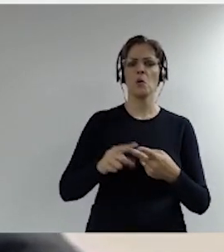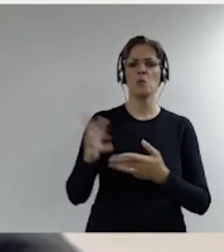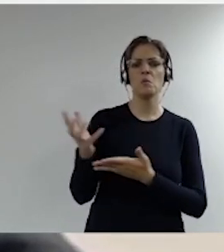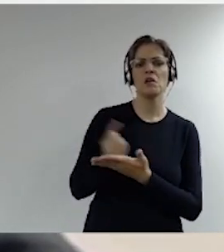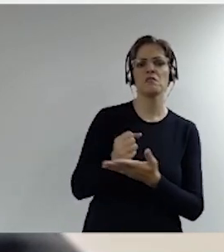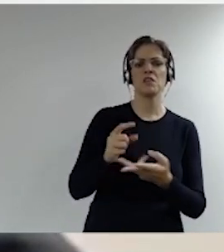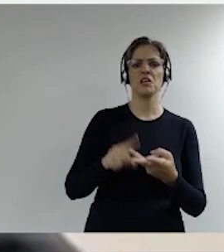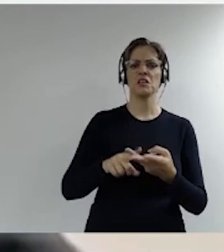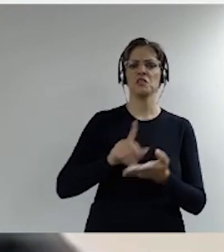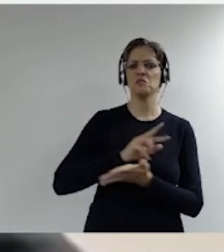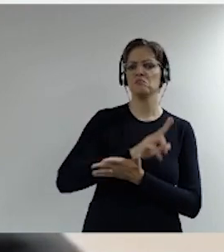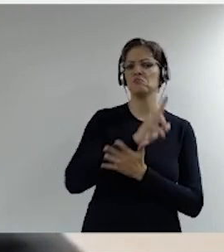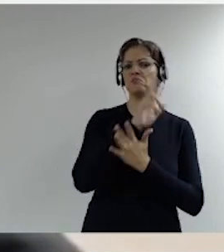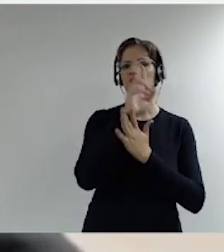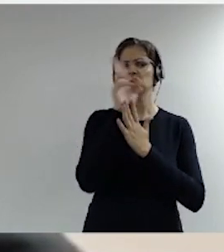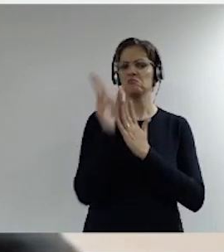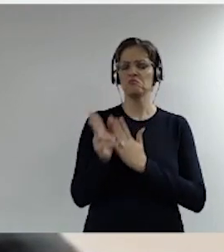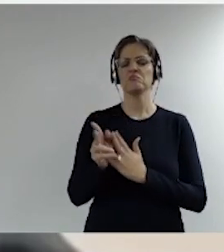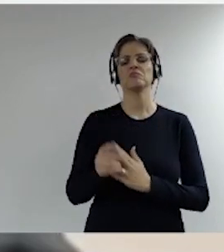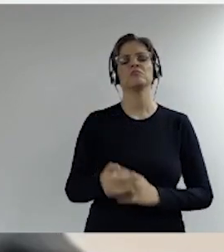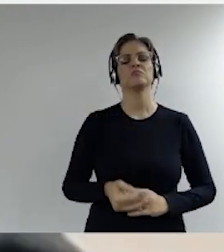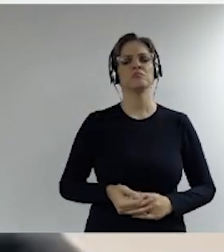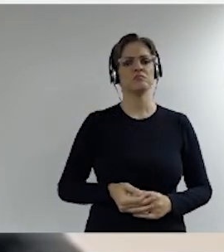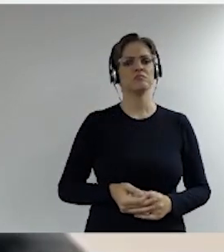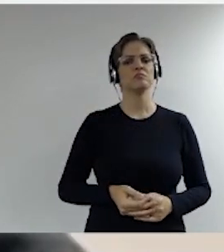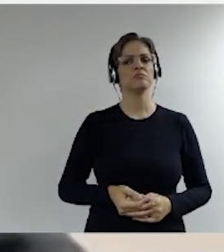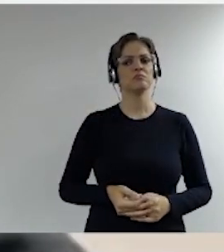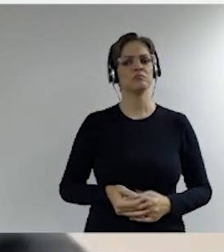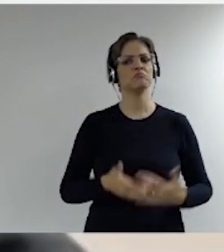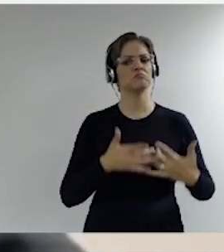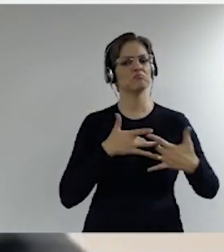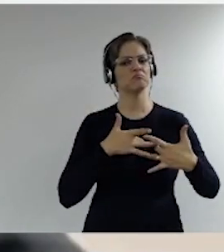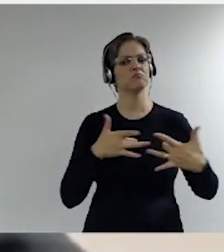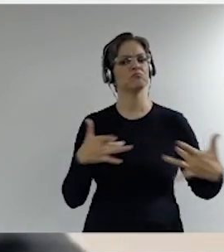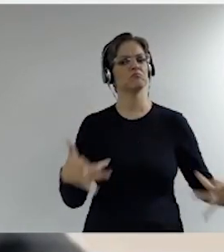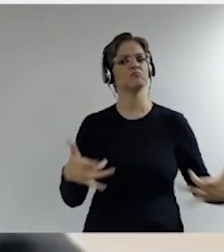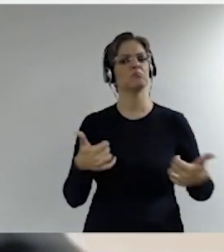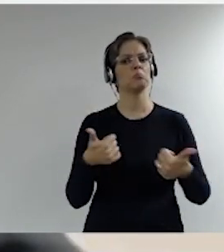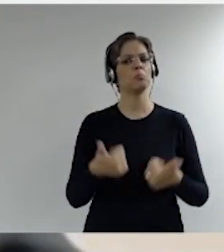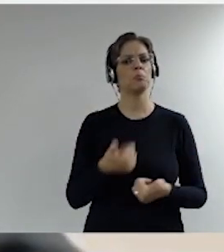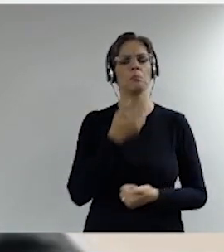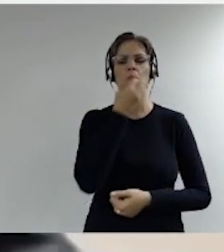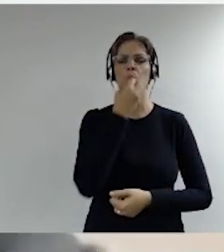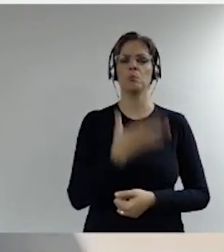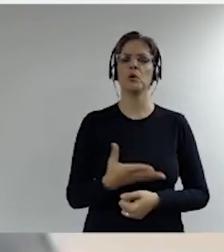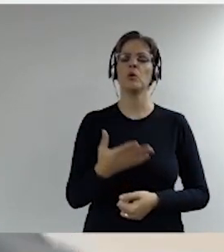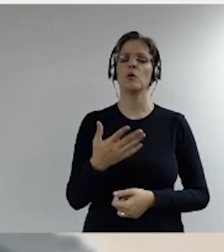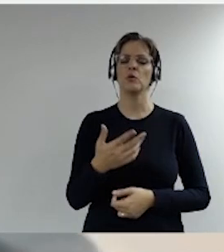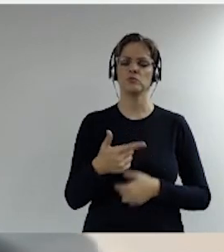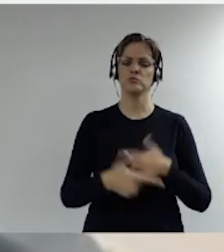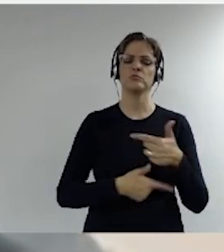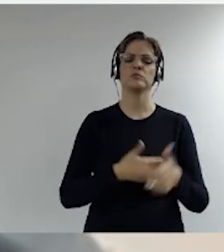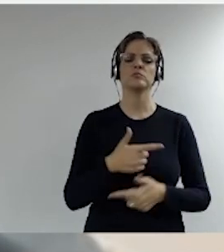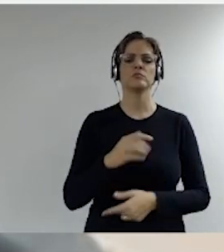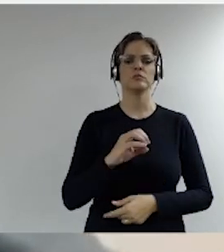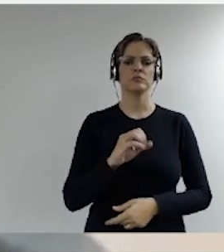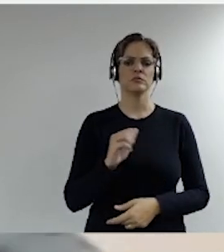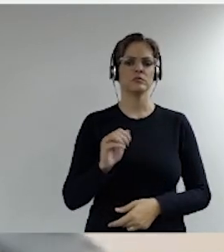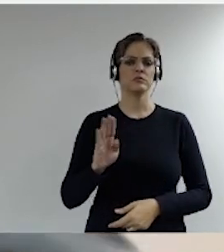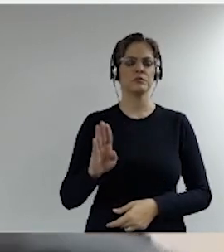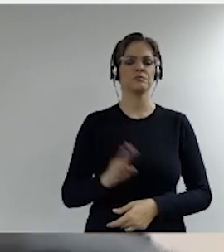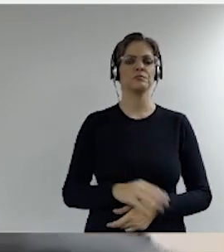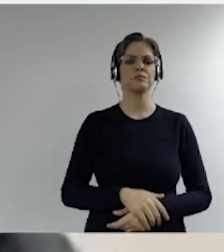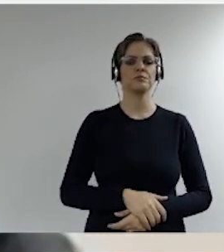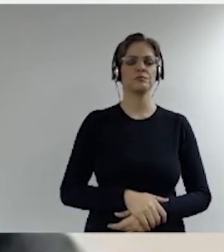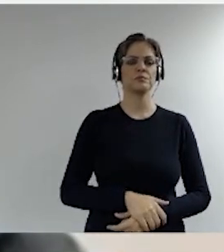benefício, de uma forma até altruísta, né? Que é o nosso papel no sistema OAB. Também